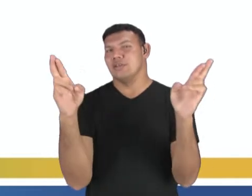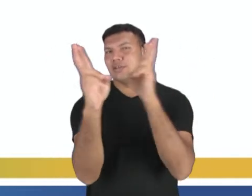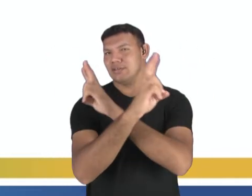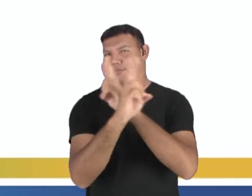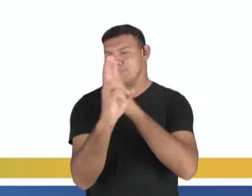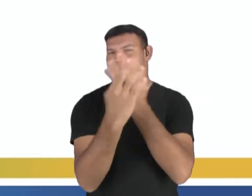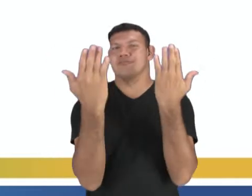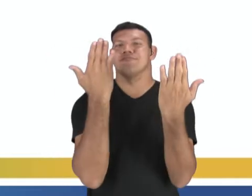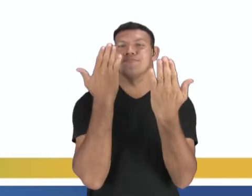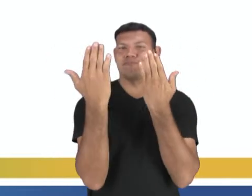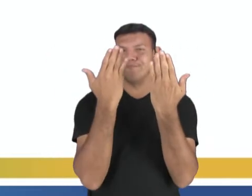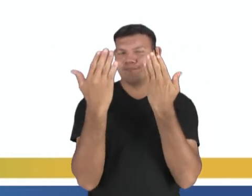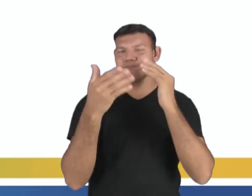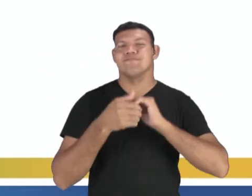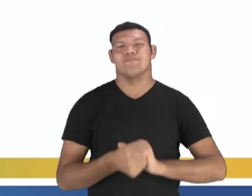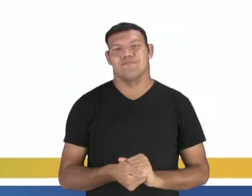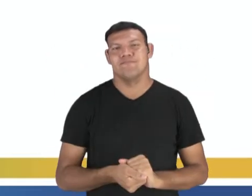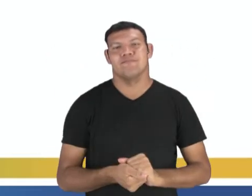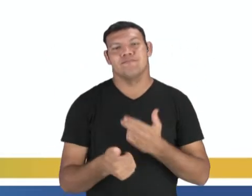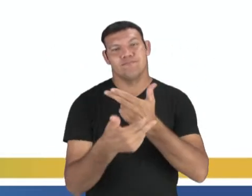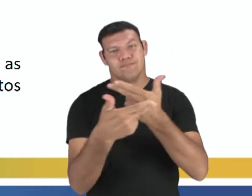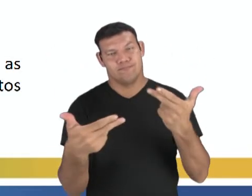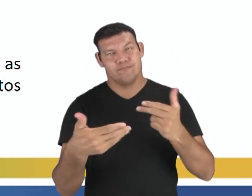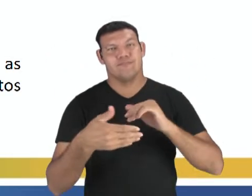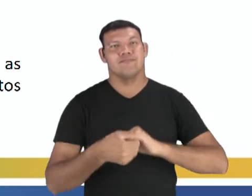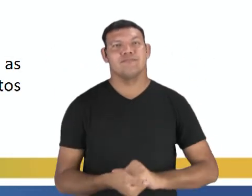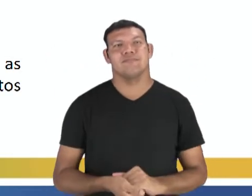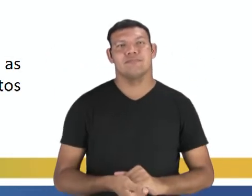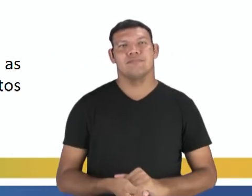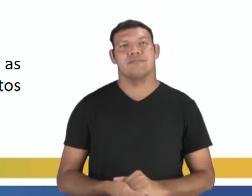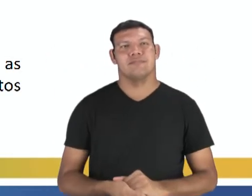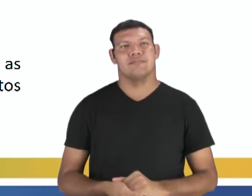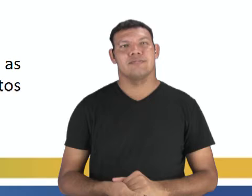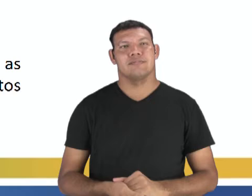de comparação entre os objetos.